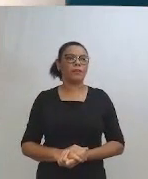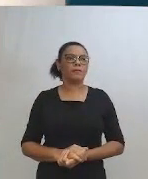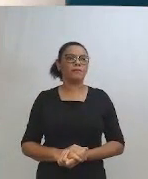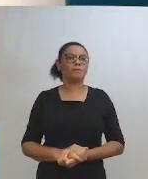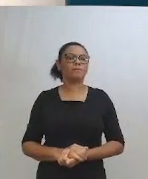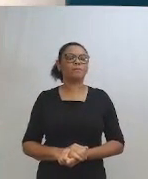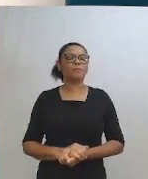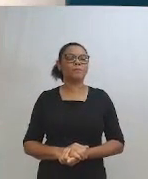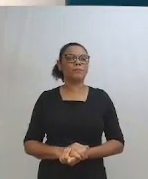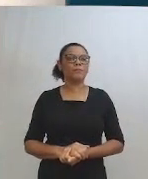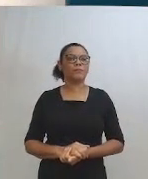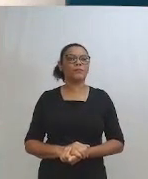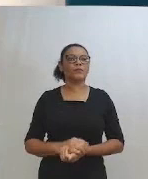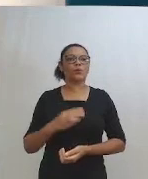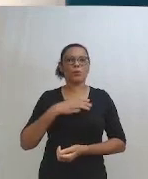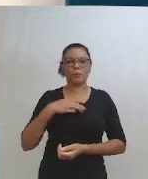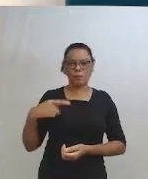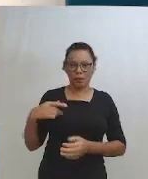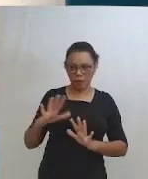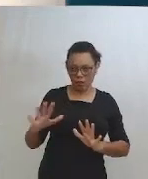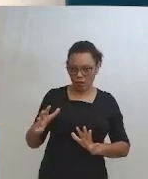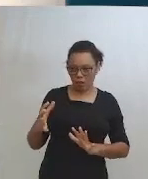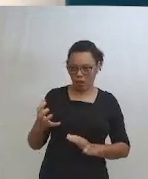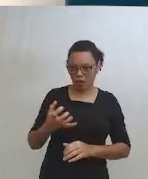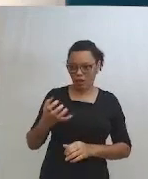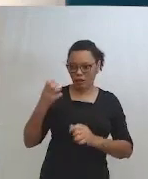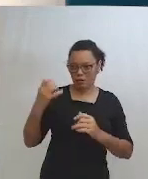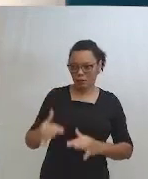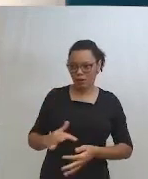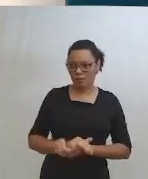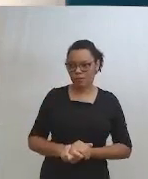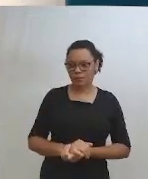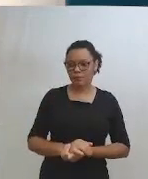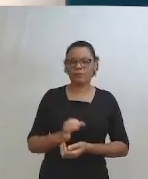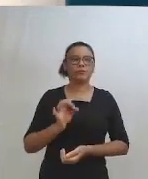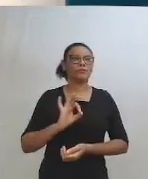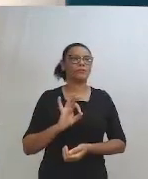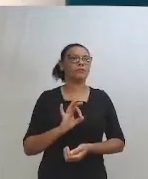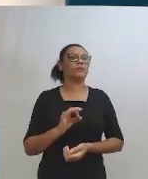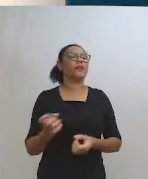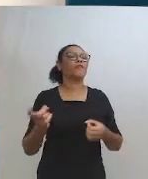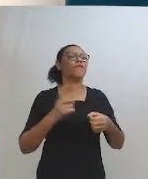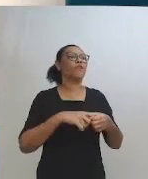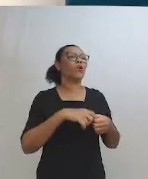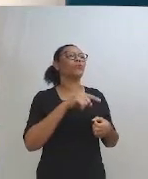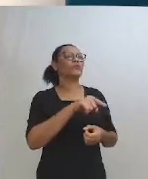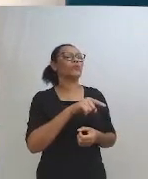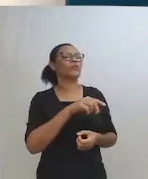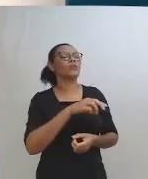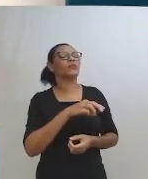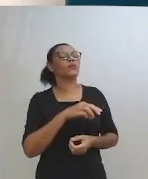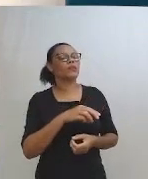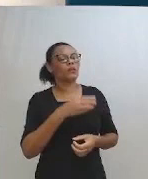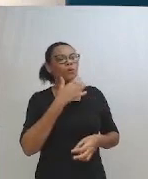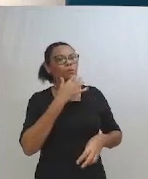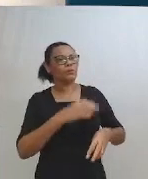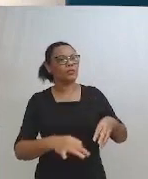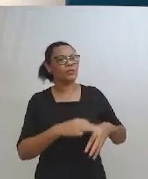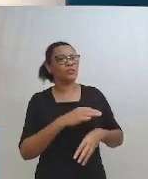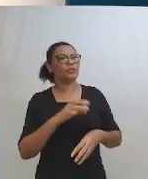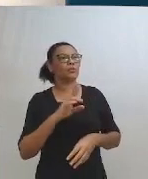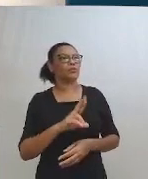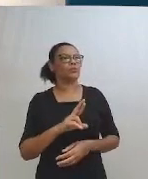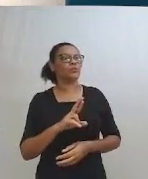Público quer usar a palavra? Não. Eu devolvo a palavra ao ilustre relator. Senhor presidente, relativamente à